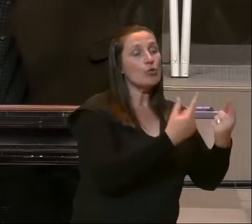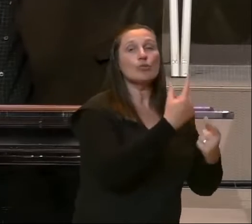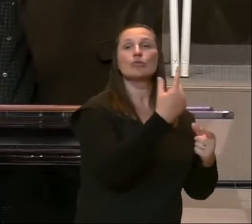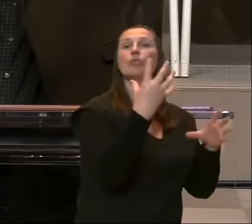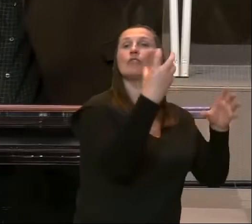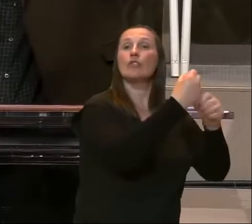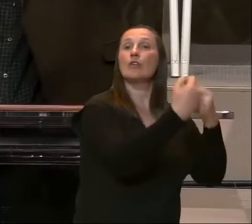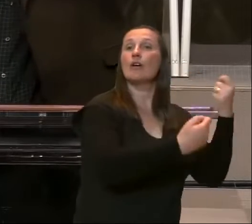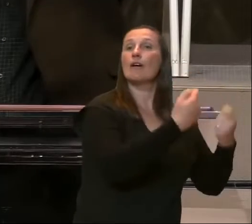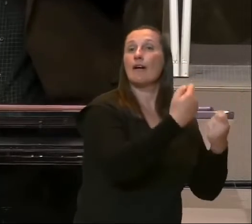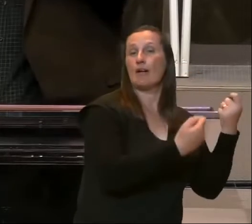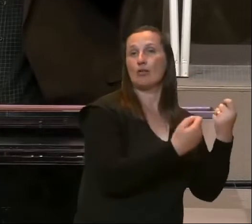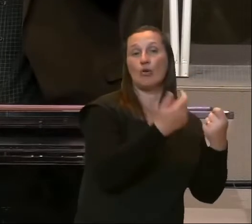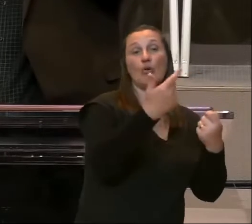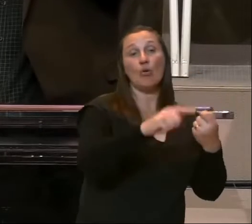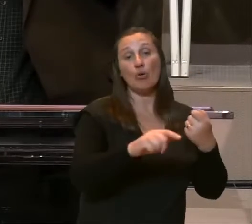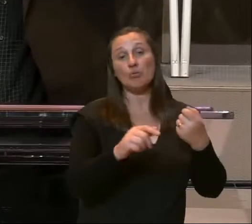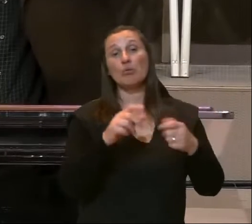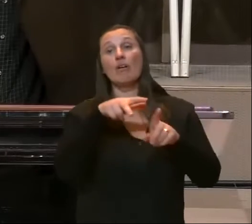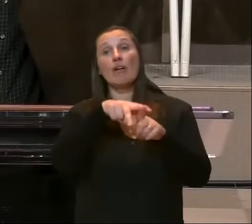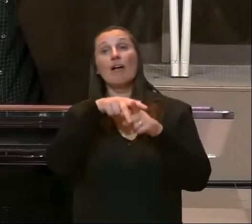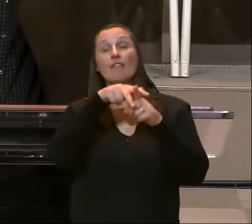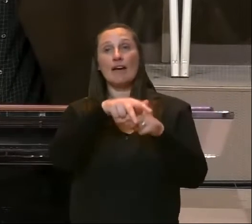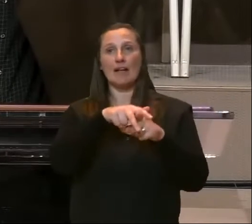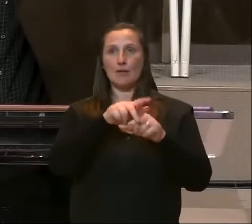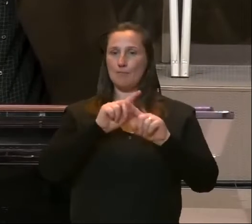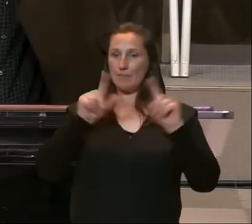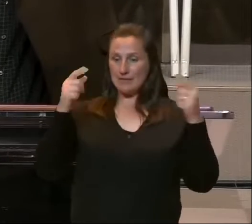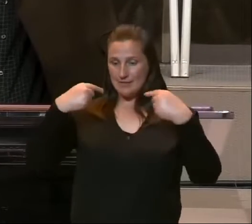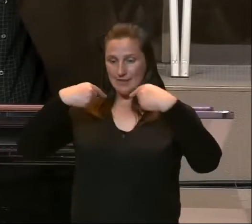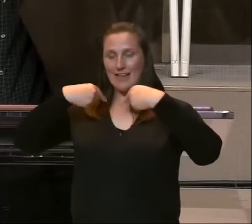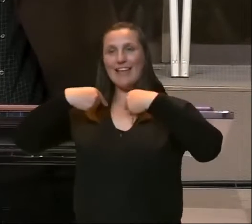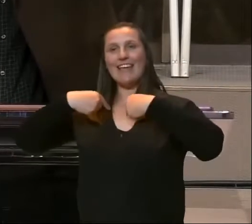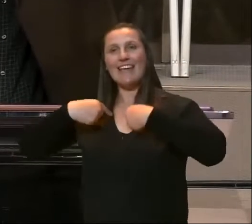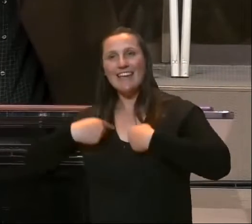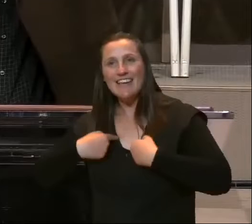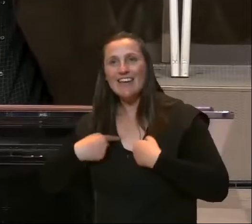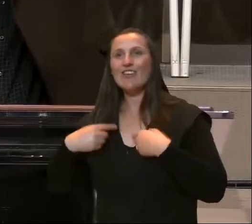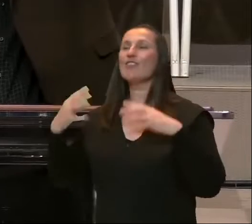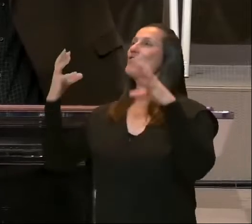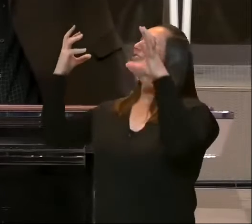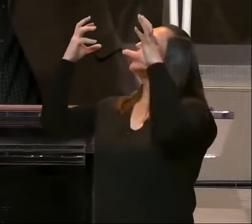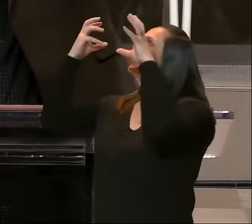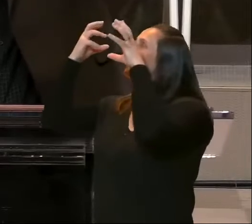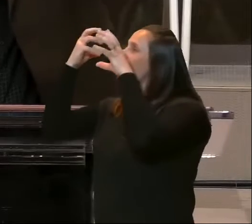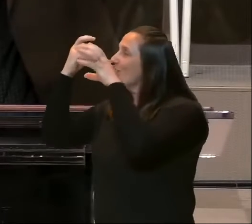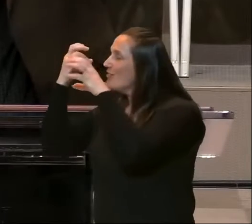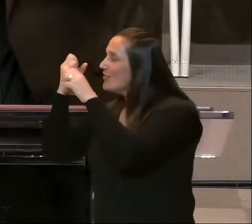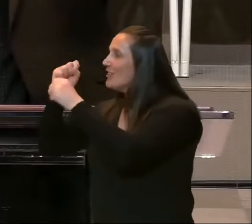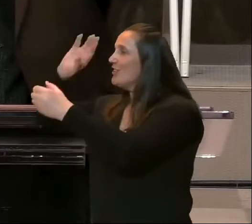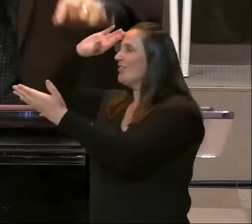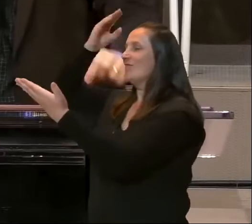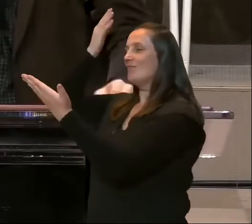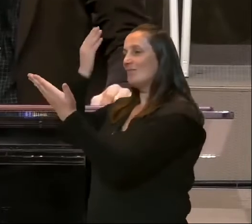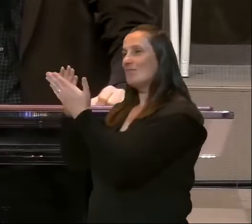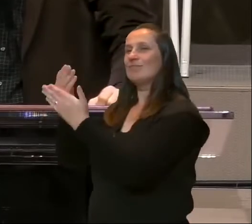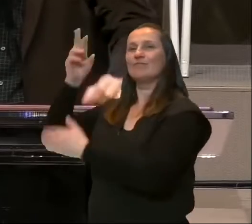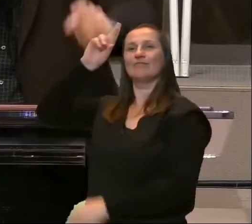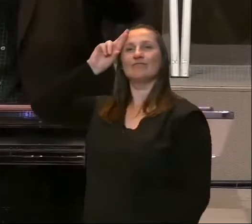outros em cavalos. Eu farei menção do nome do